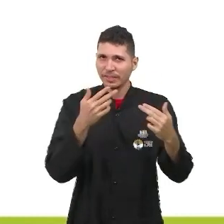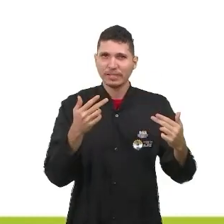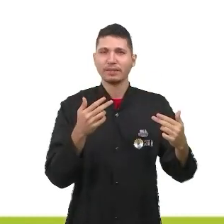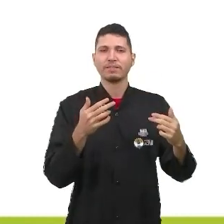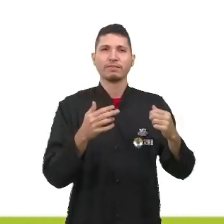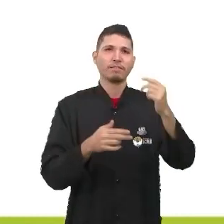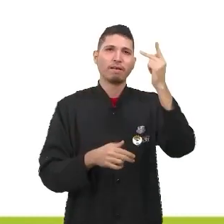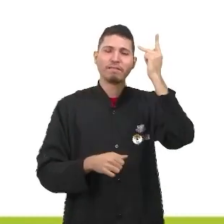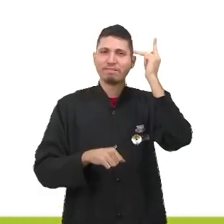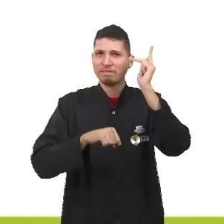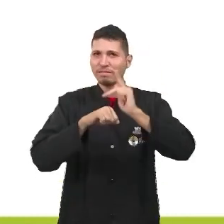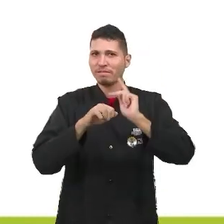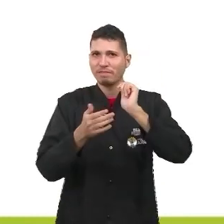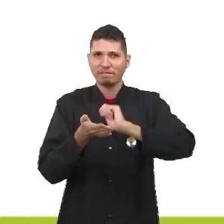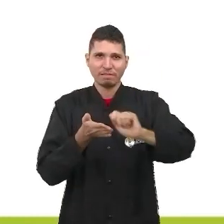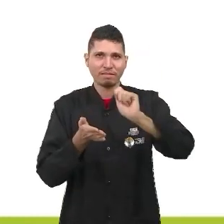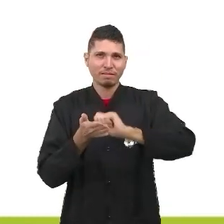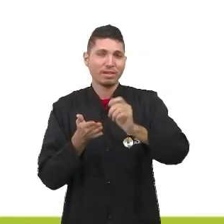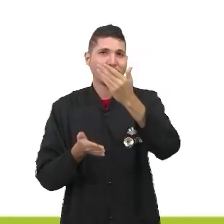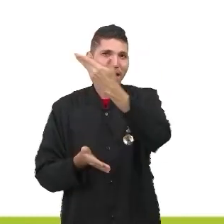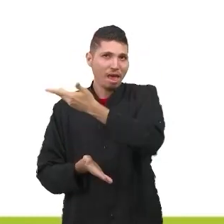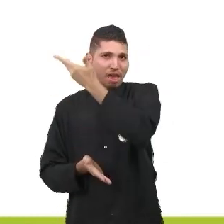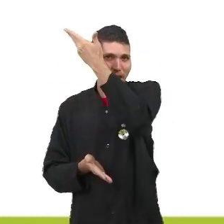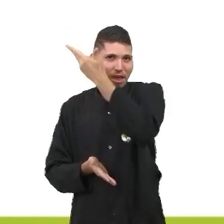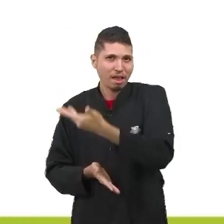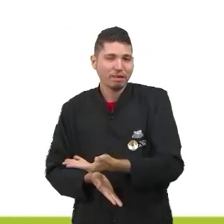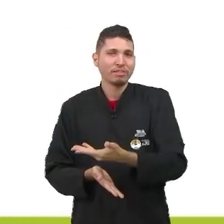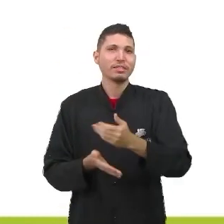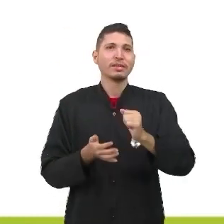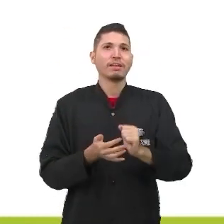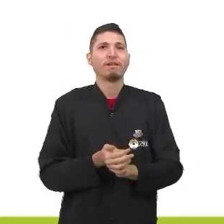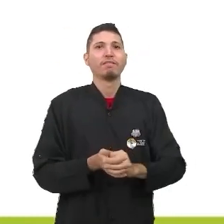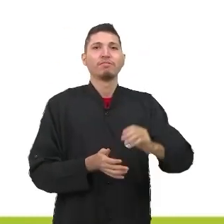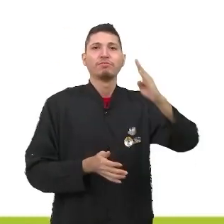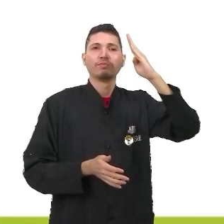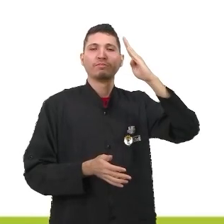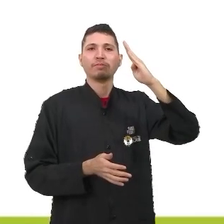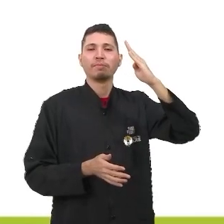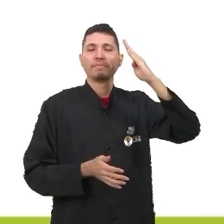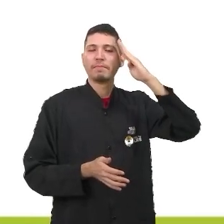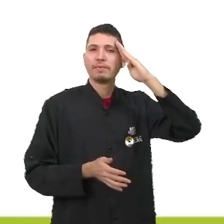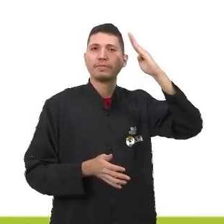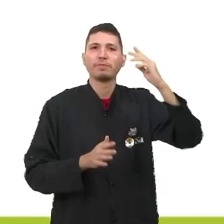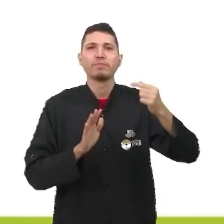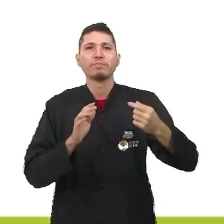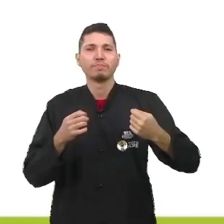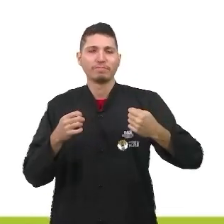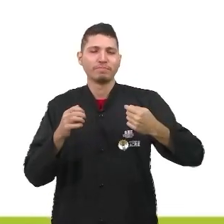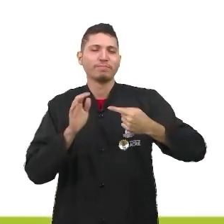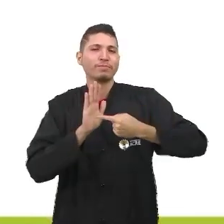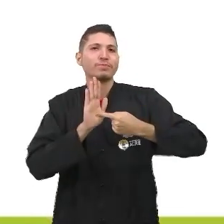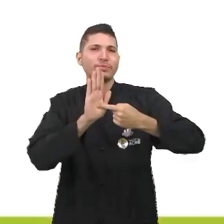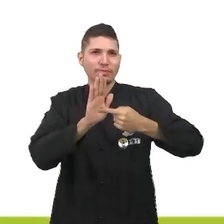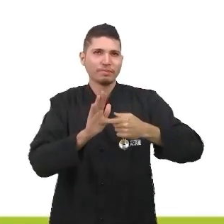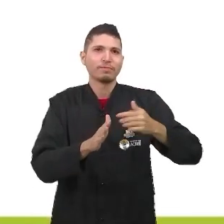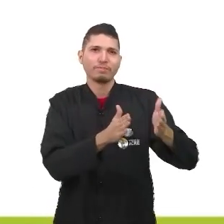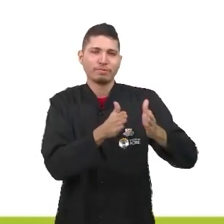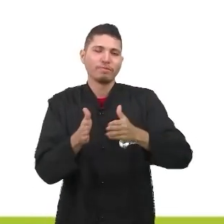é claro que esses merecem destaque, né? Esses três merecem destaque aqui na primeira fase do modernismo.